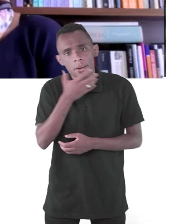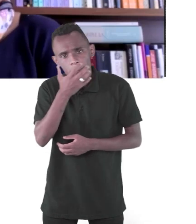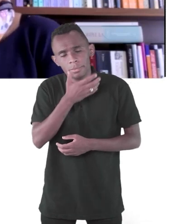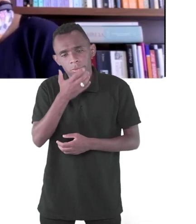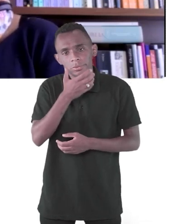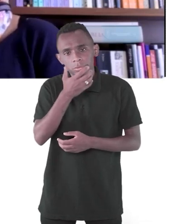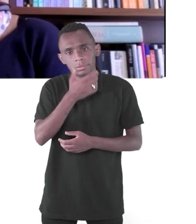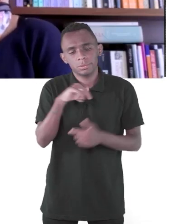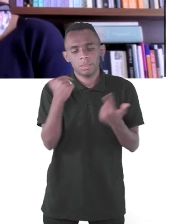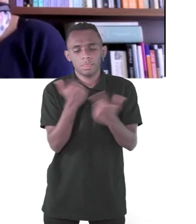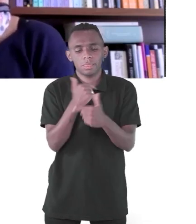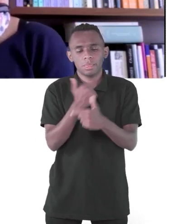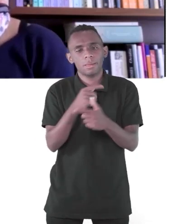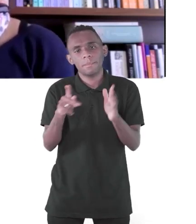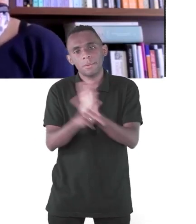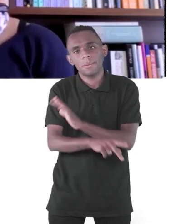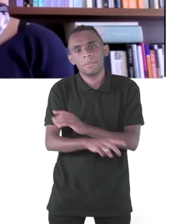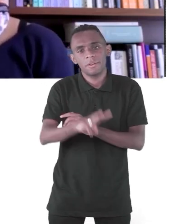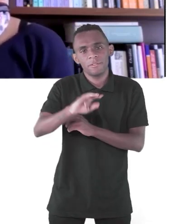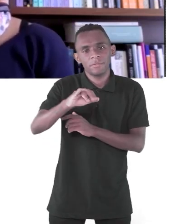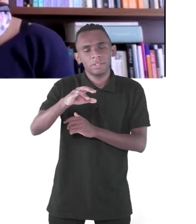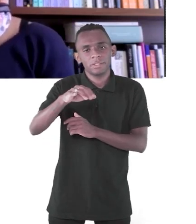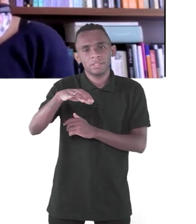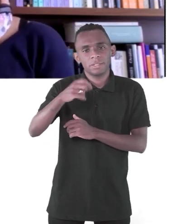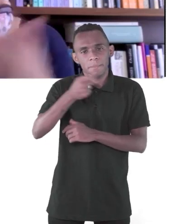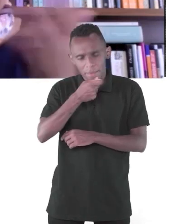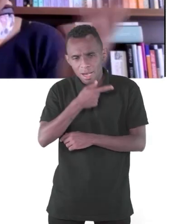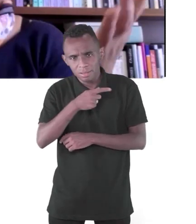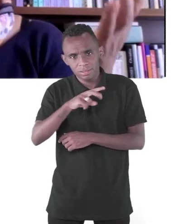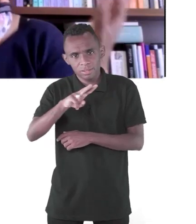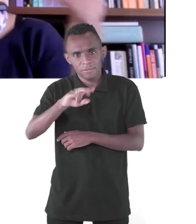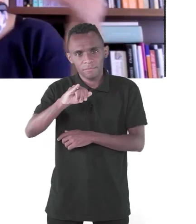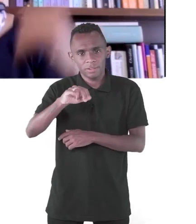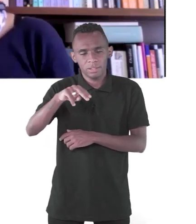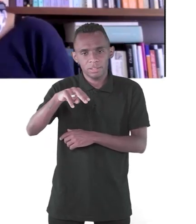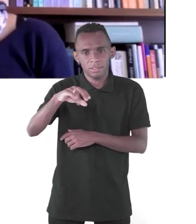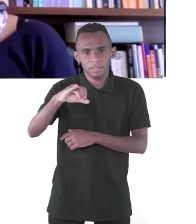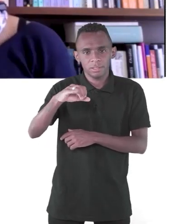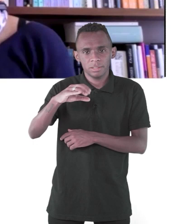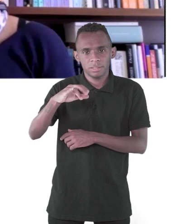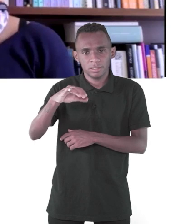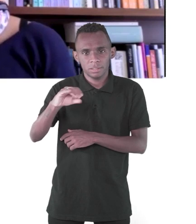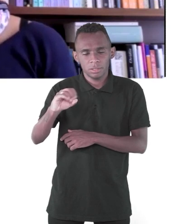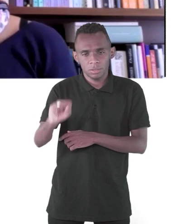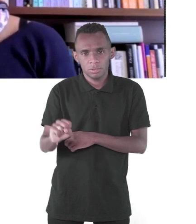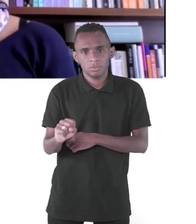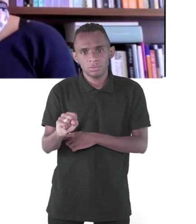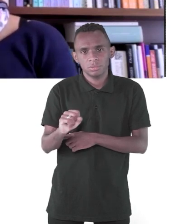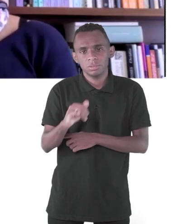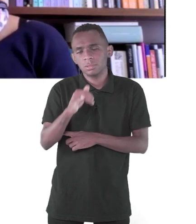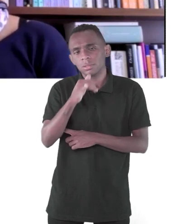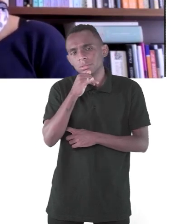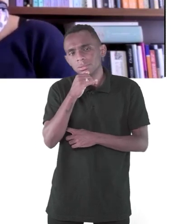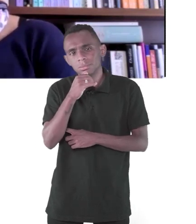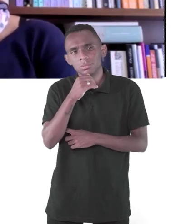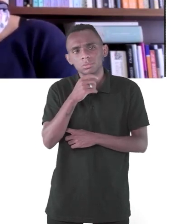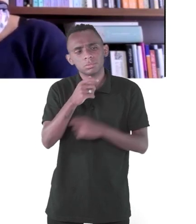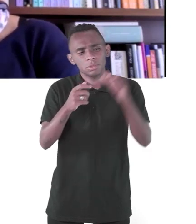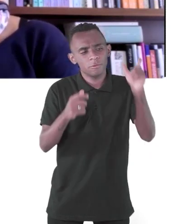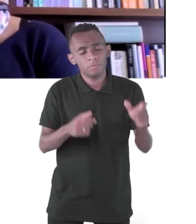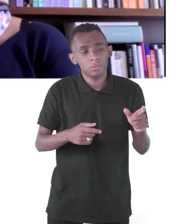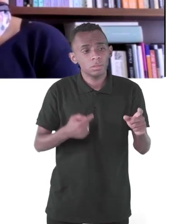um luxo. As piadinhas do Vinícius, né? Com o Carlinhos Lira encontrou, sabe aquela piadinha que o Carlinhos Lira encontrou com o Vinícius? Falou, Vinícius,